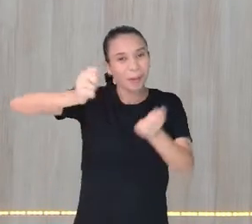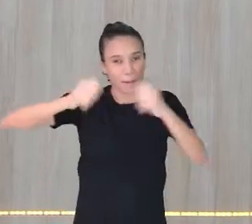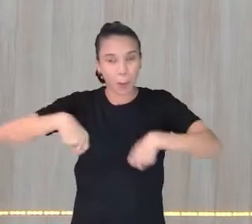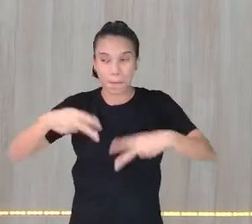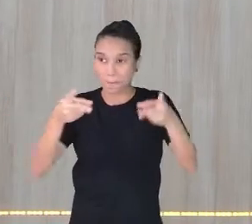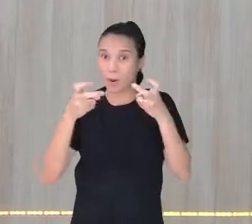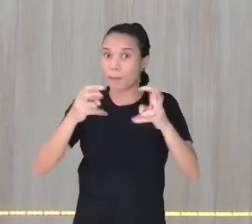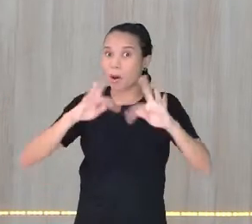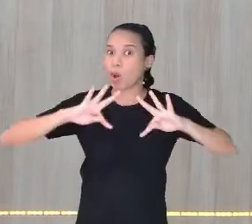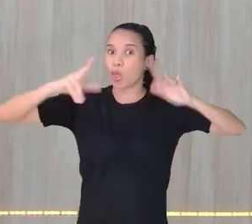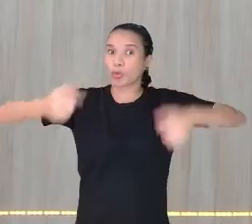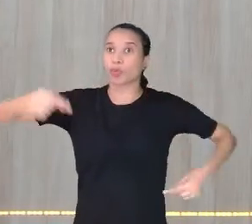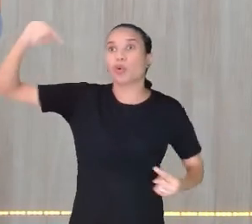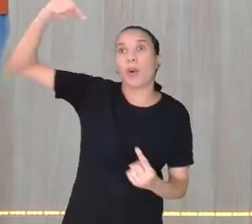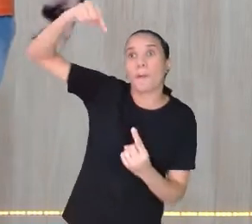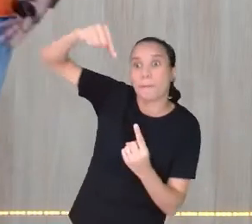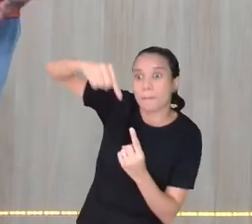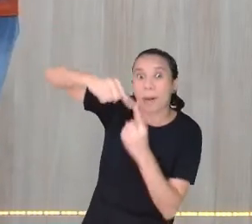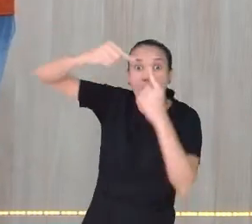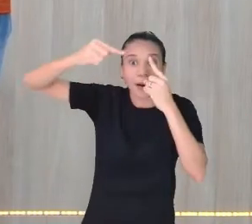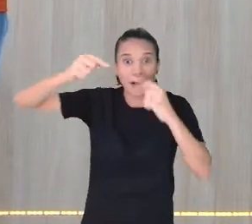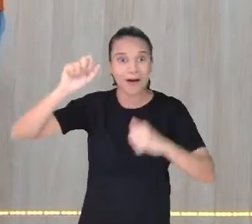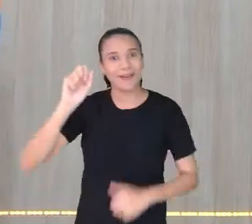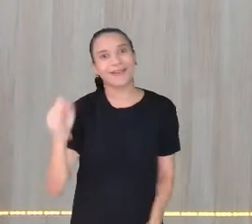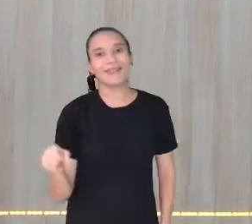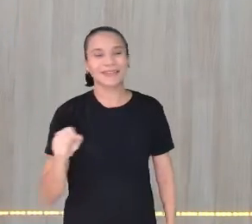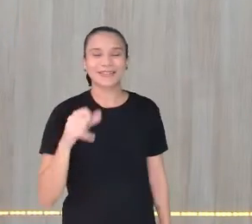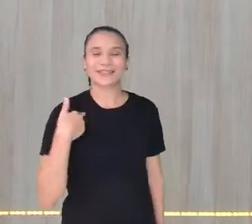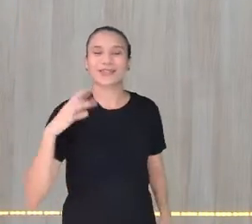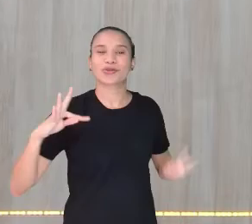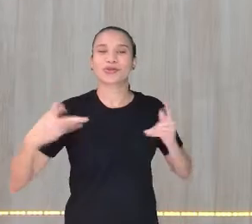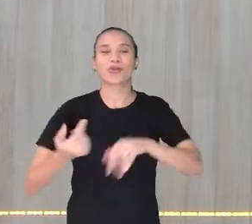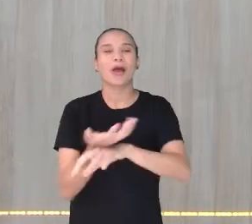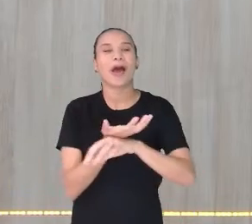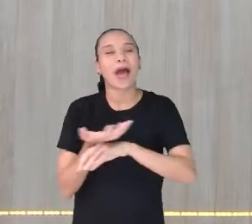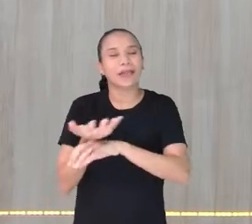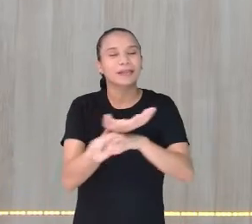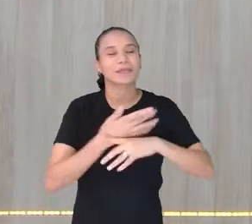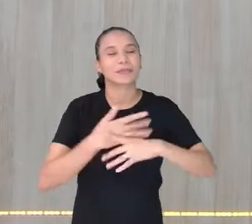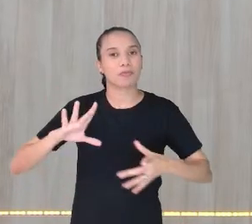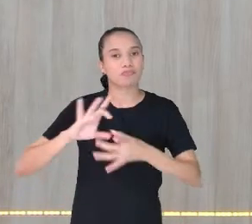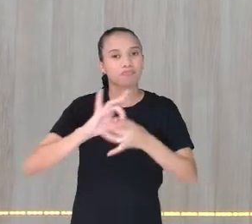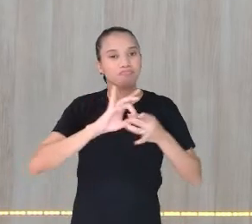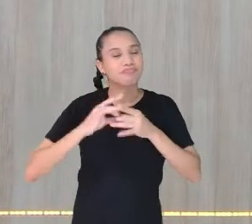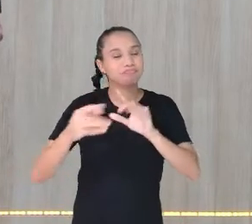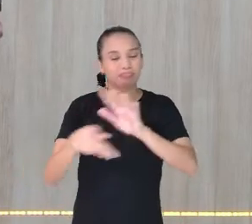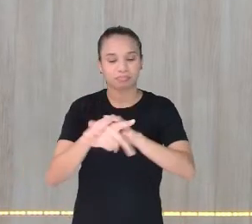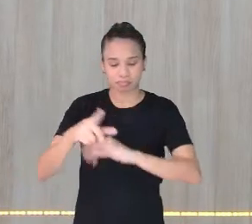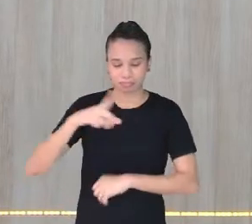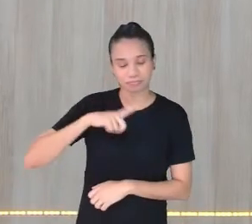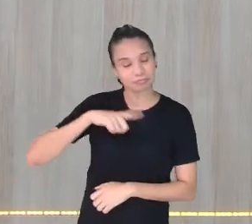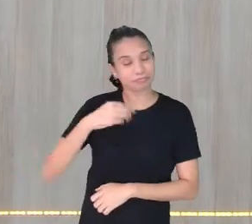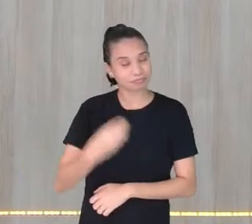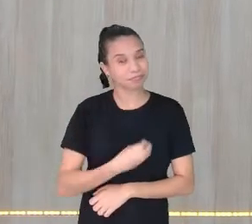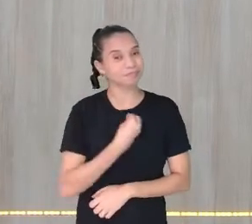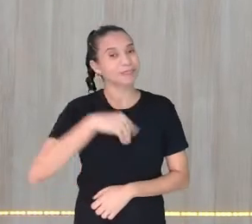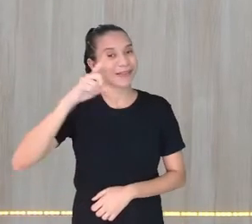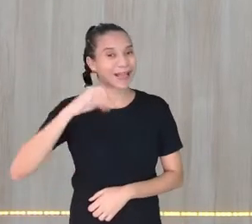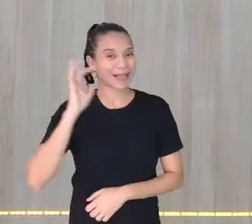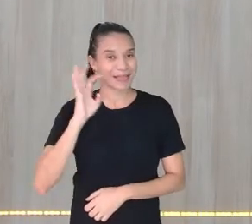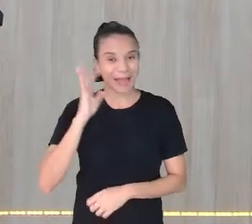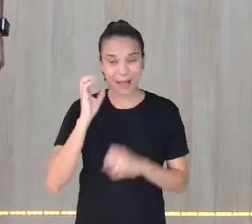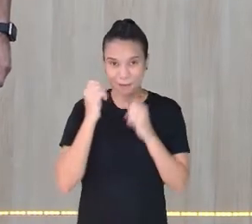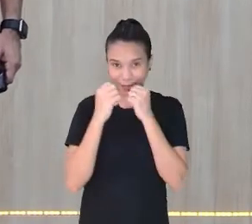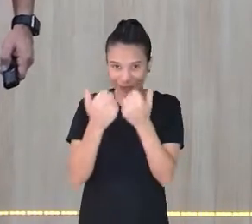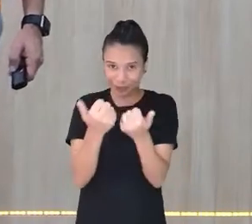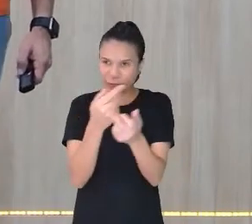que tudo está interligado, certo? Todas as disciplinas, elas têm uma ligação e isso é muito massa, tá